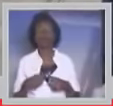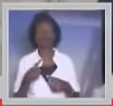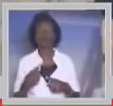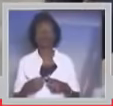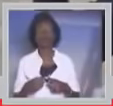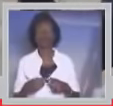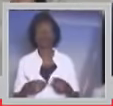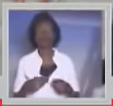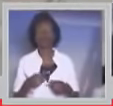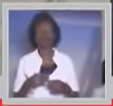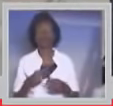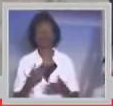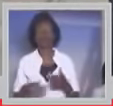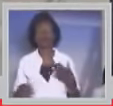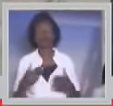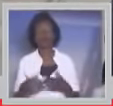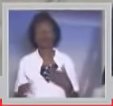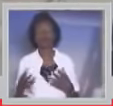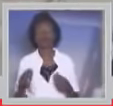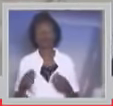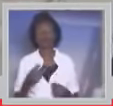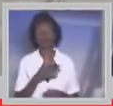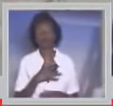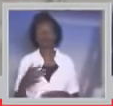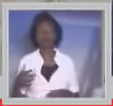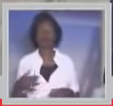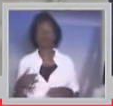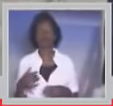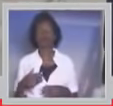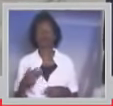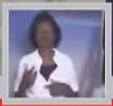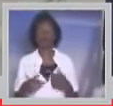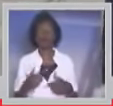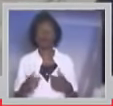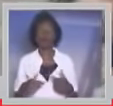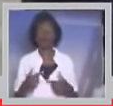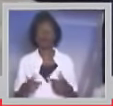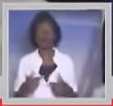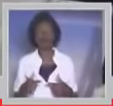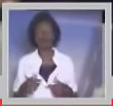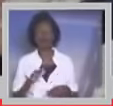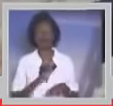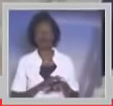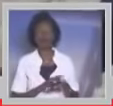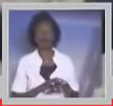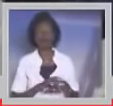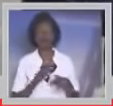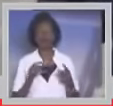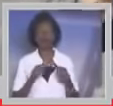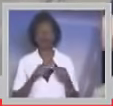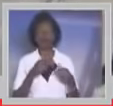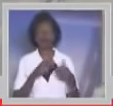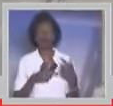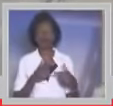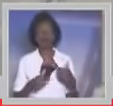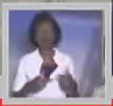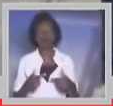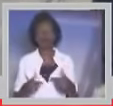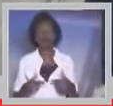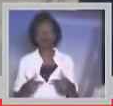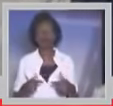dos prejuízos à saúde doenças ocupacionais doenças que